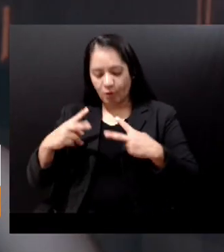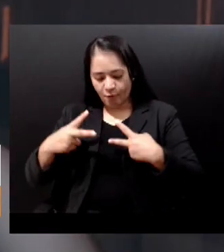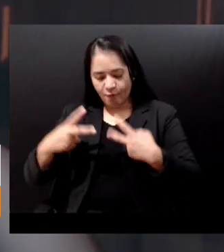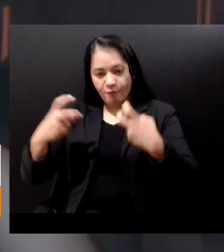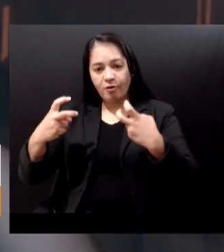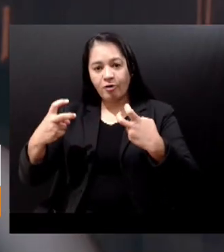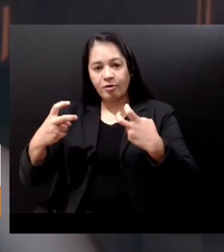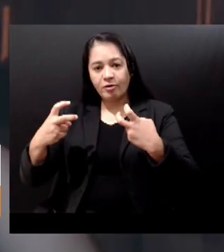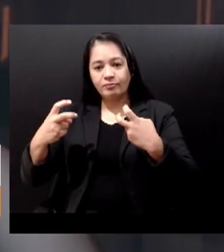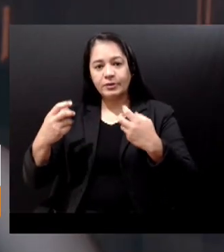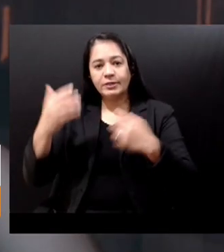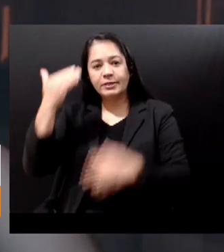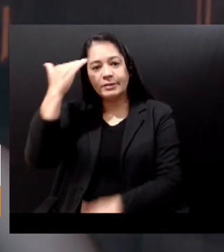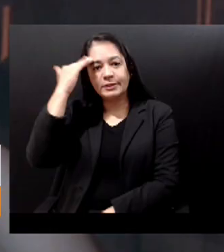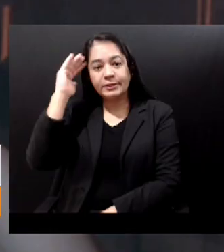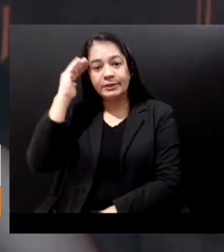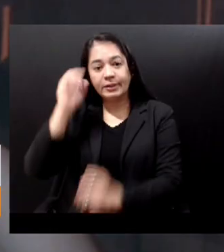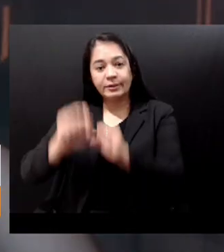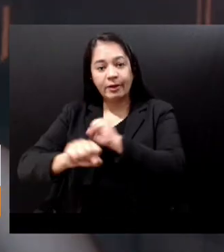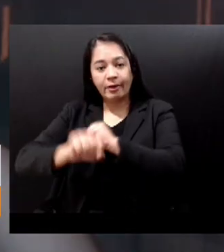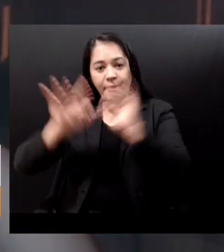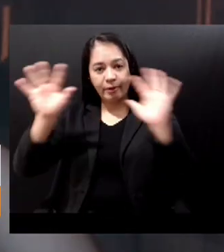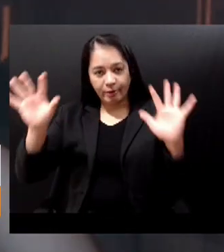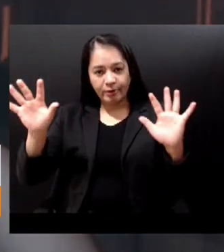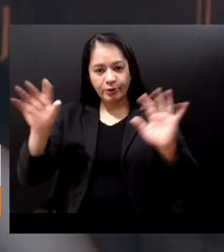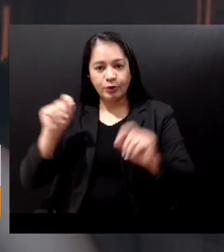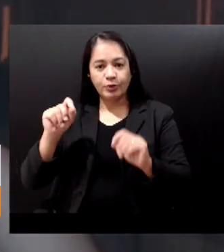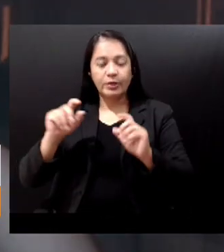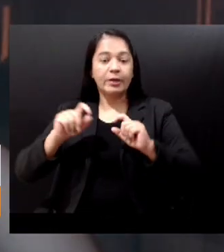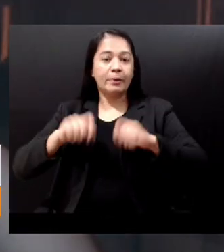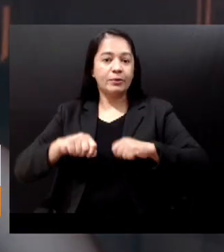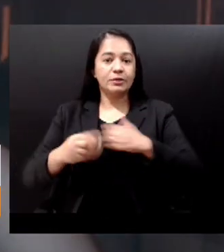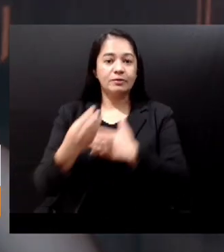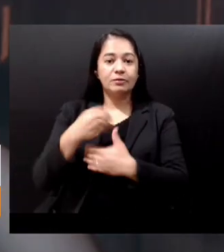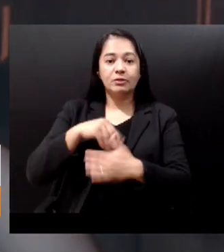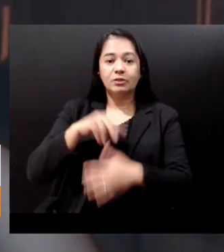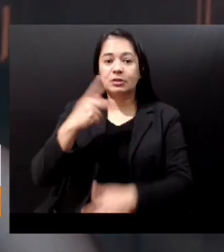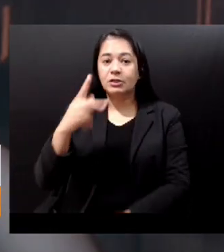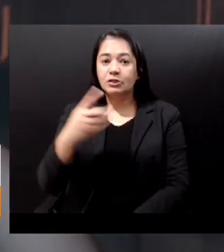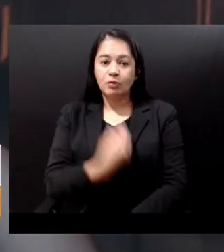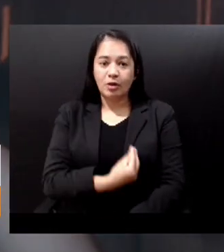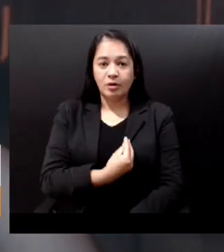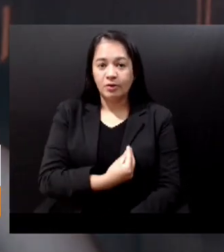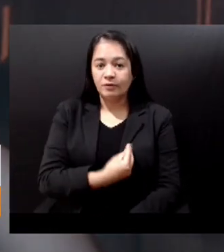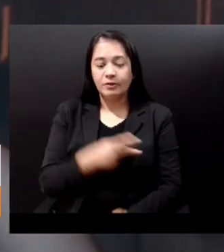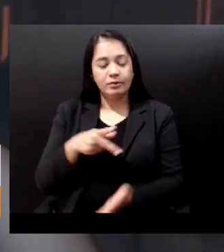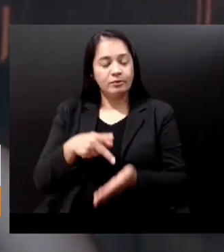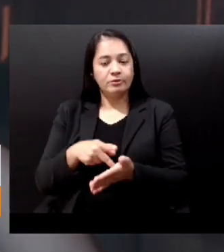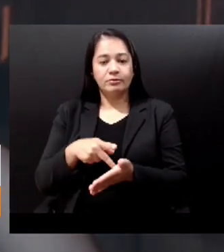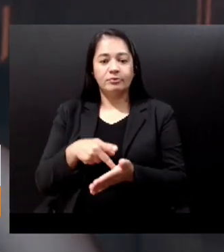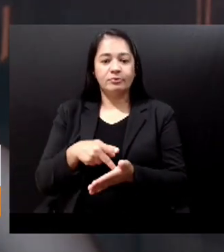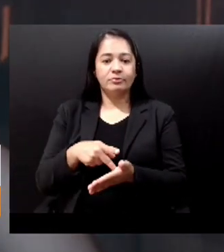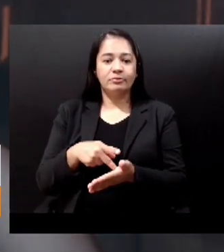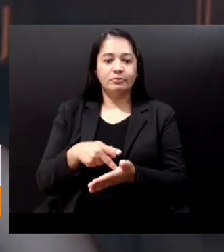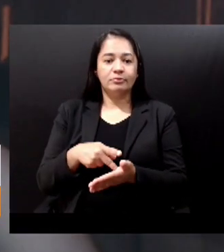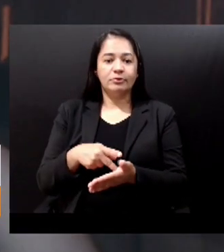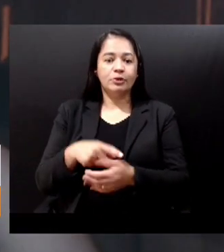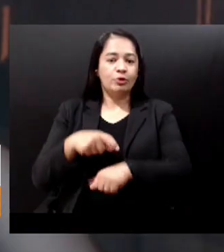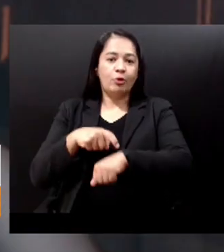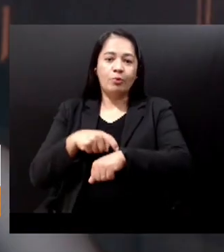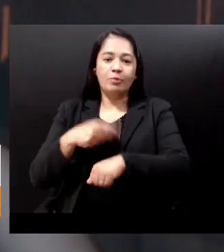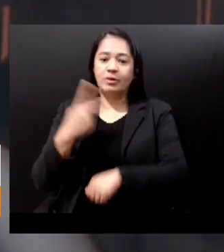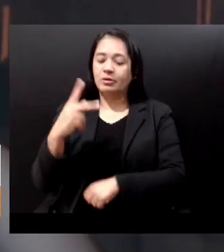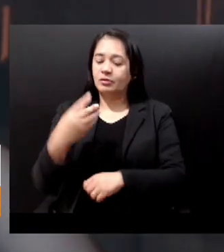compreenda integralmente o que que é possível para você dentro daquela realidade e daquele momento da sua vida, porque também